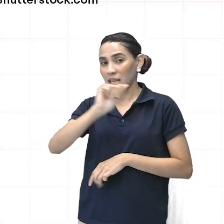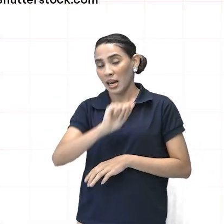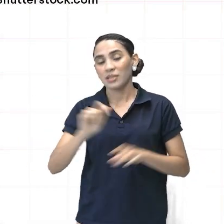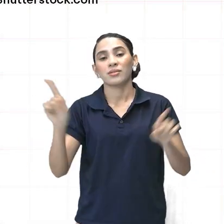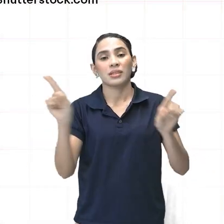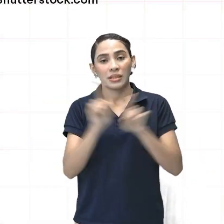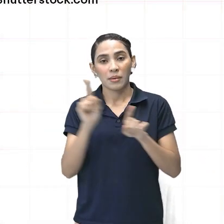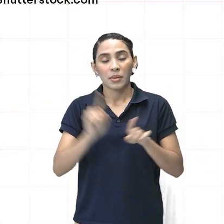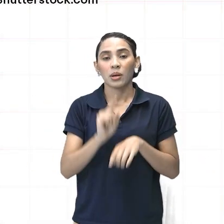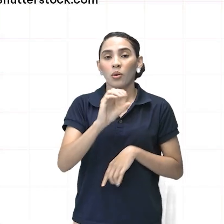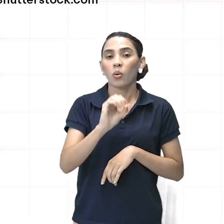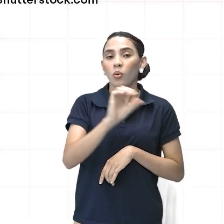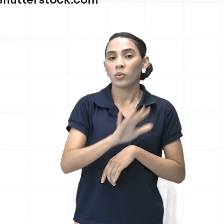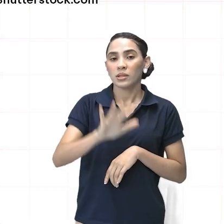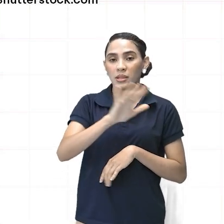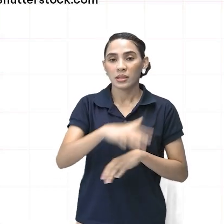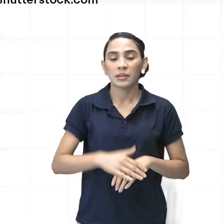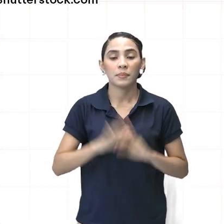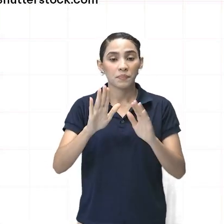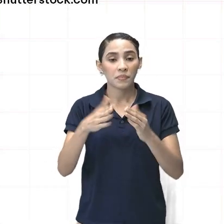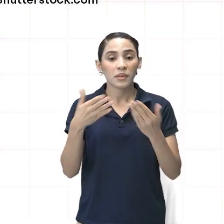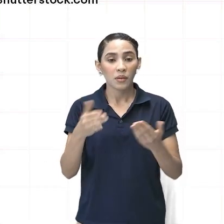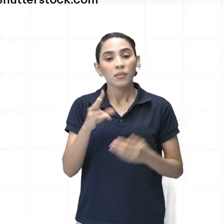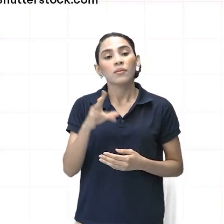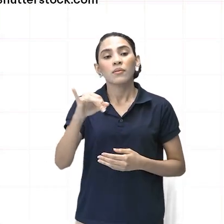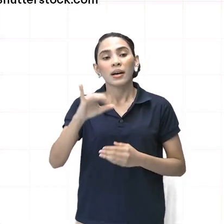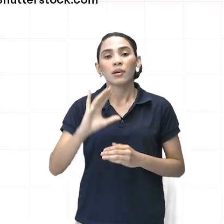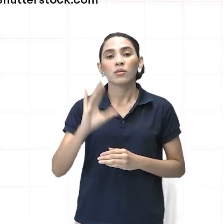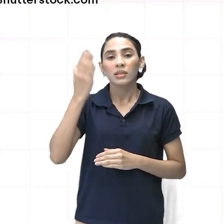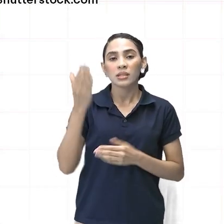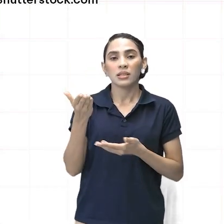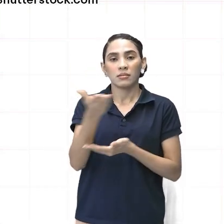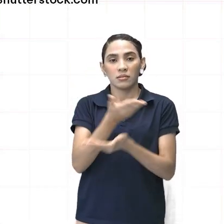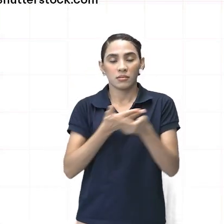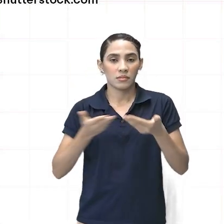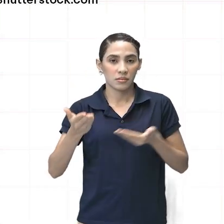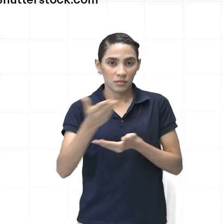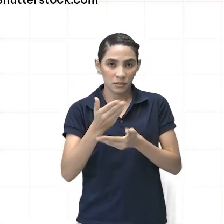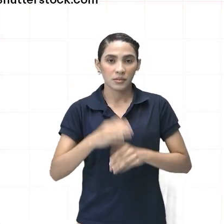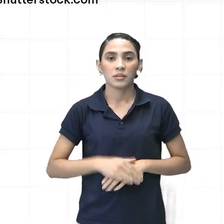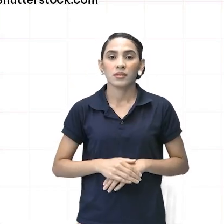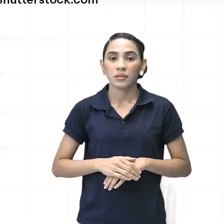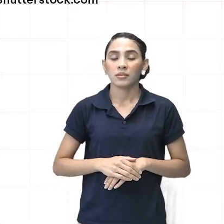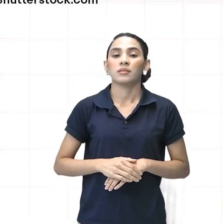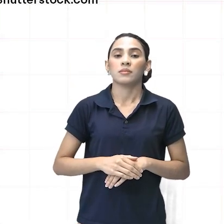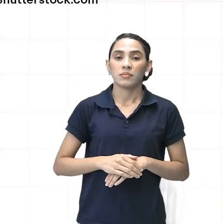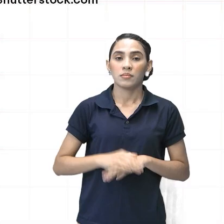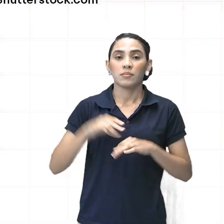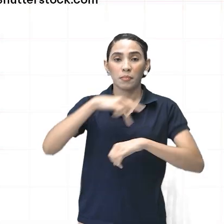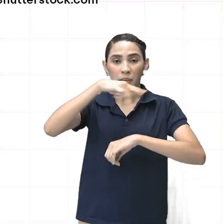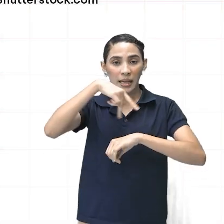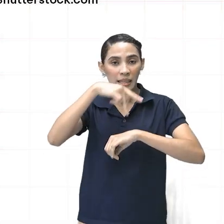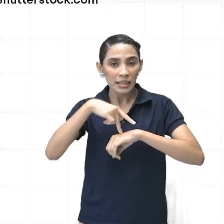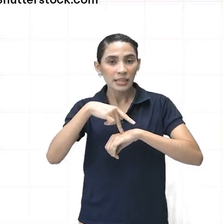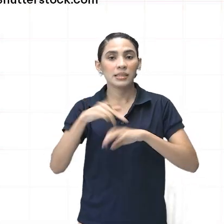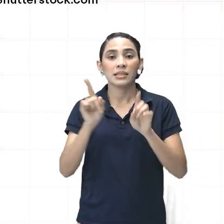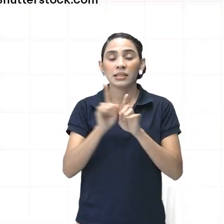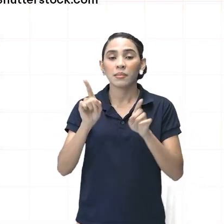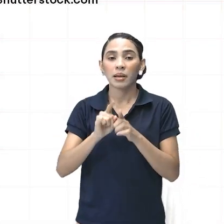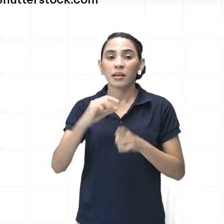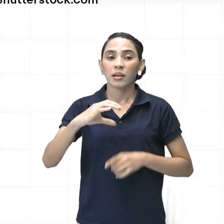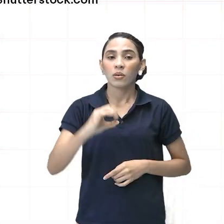mesmo da Oceania, tá? Então, vai ocorrer essa troca comercial entre as metrópoles e suas